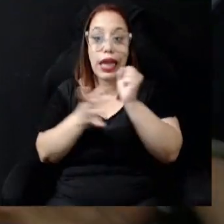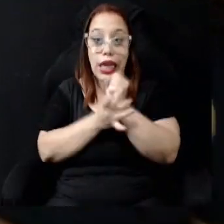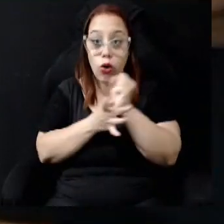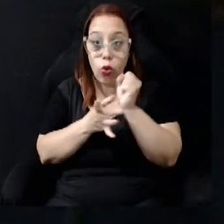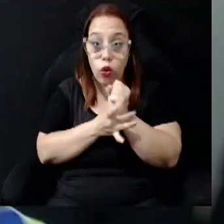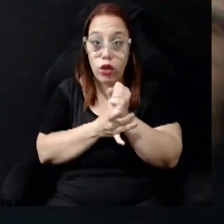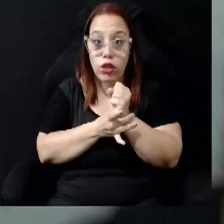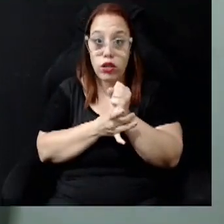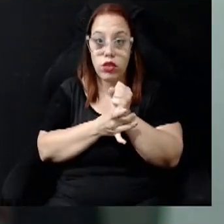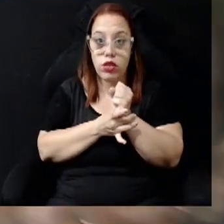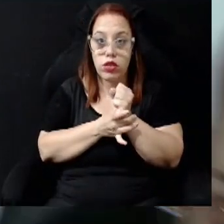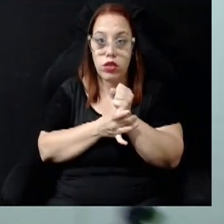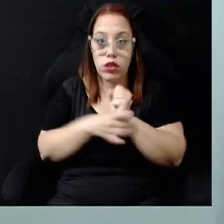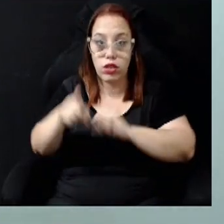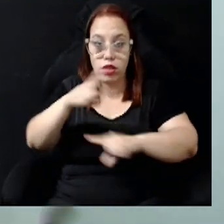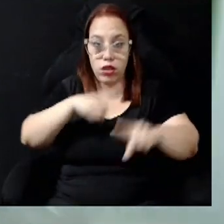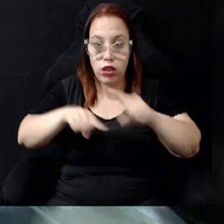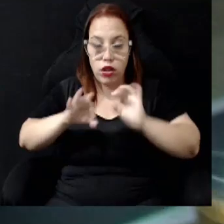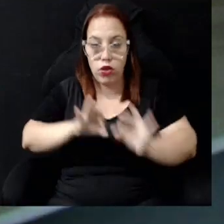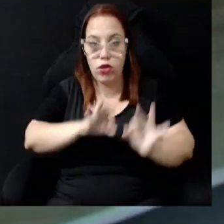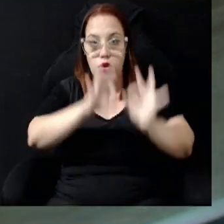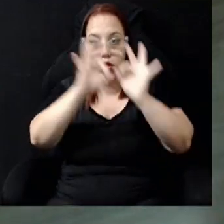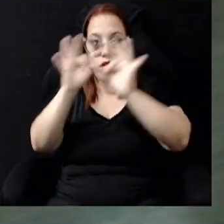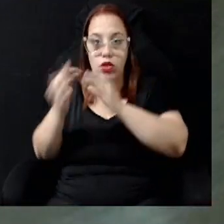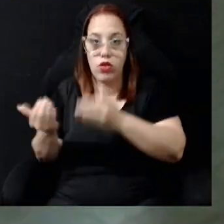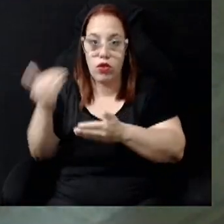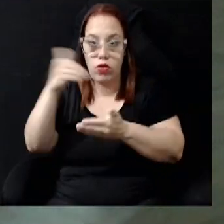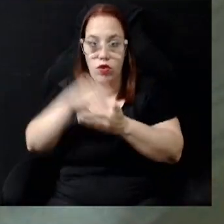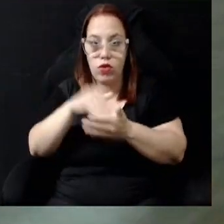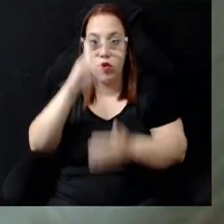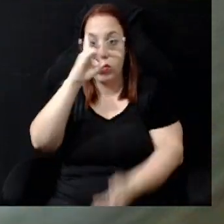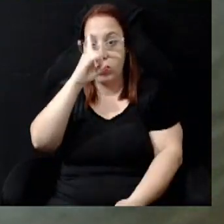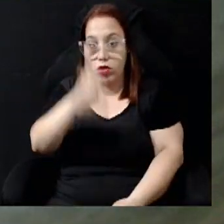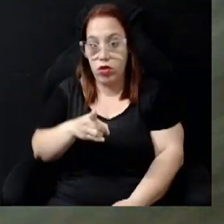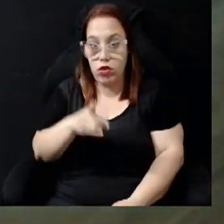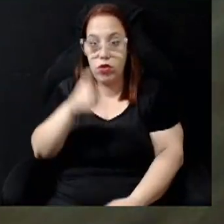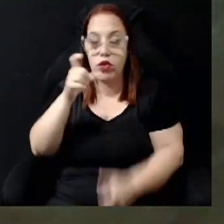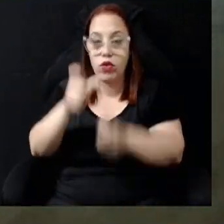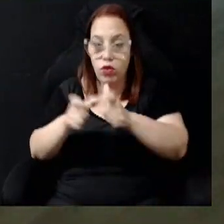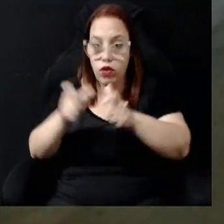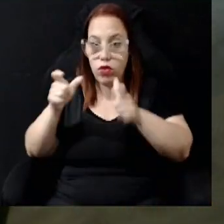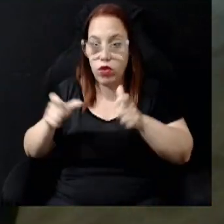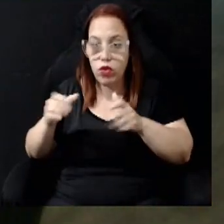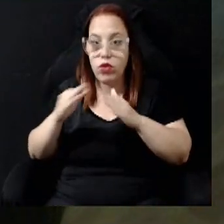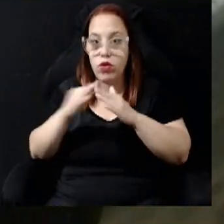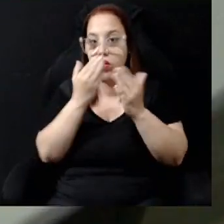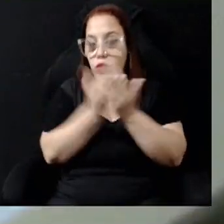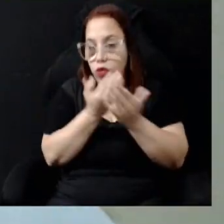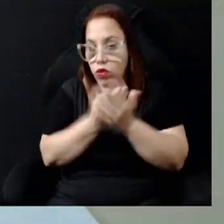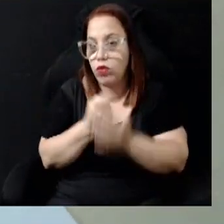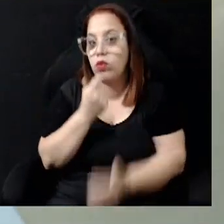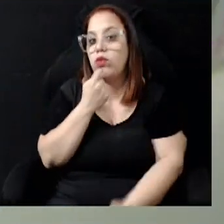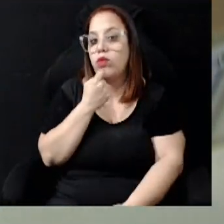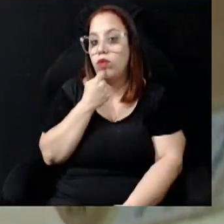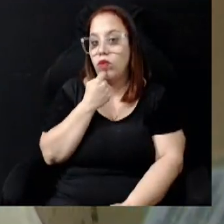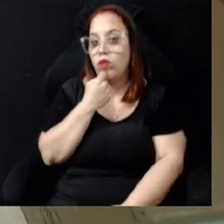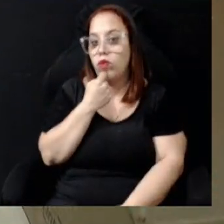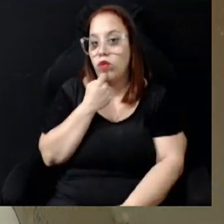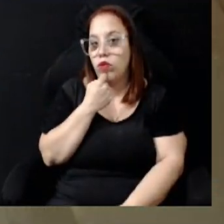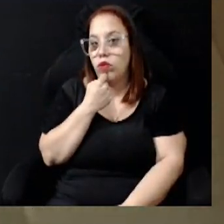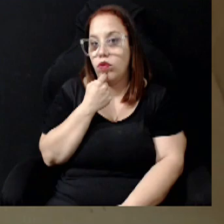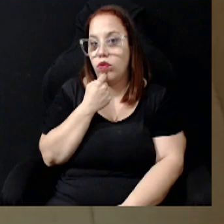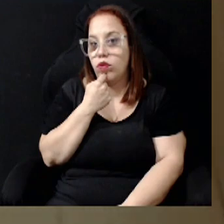desses dados que são transferidos, que vieram direto de cada uma das escolas de Campinas. Então, a gente tem